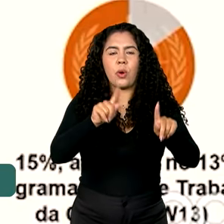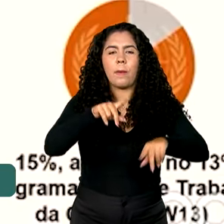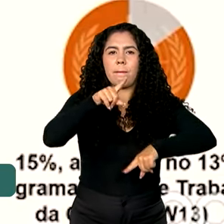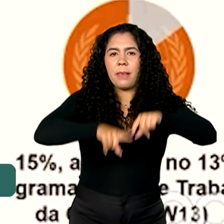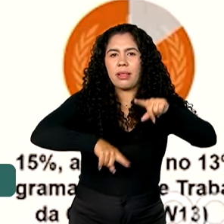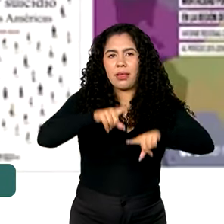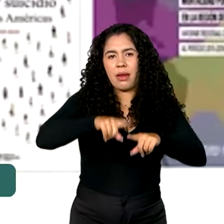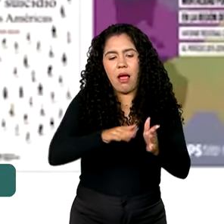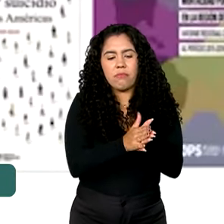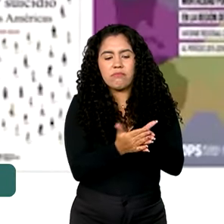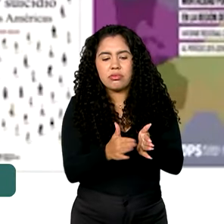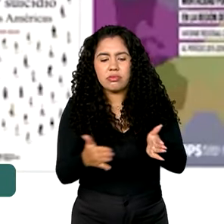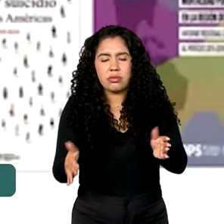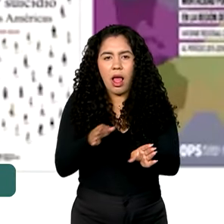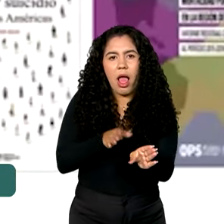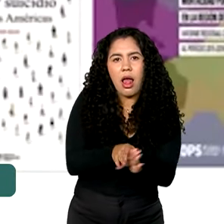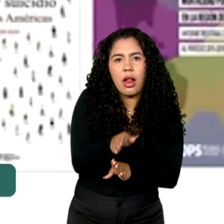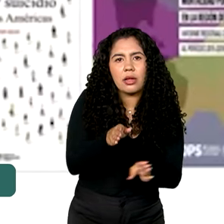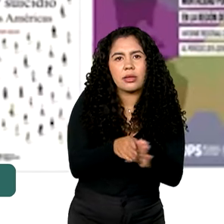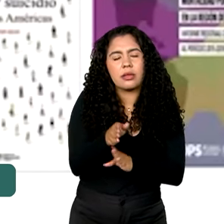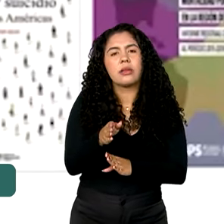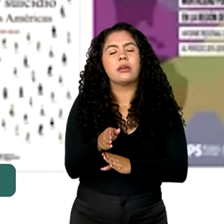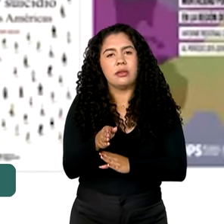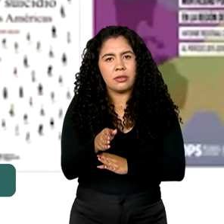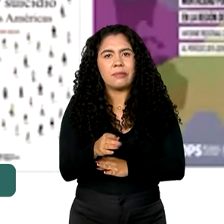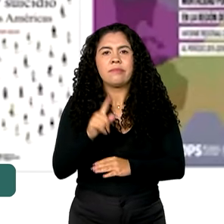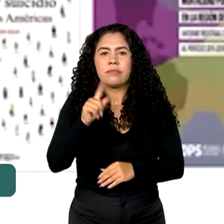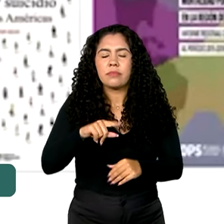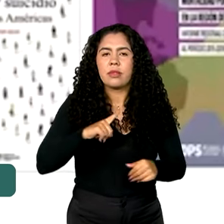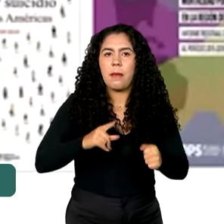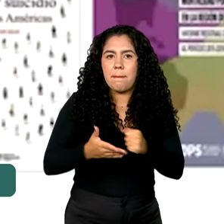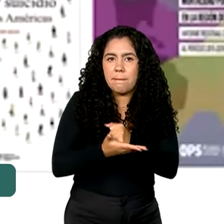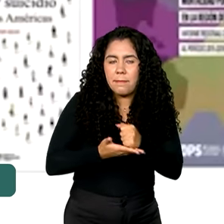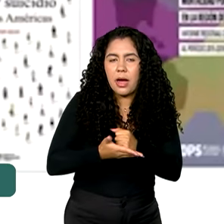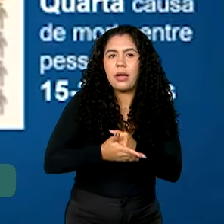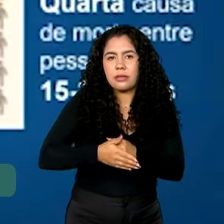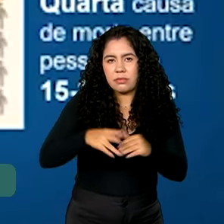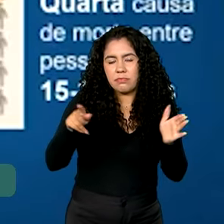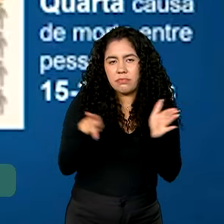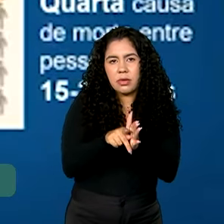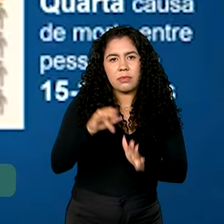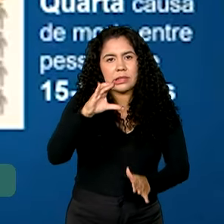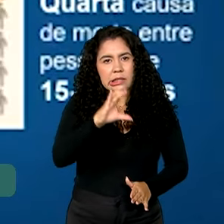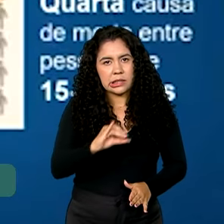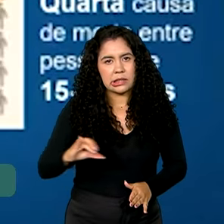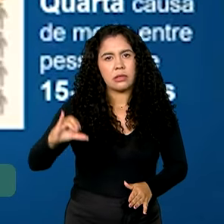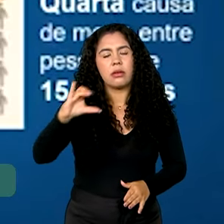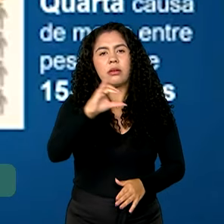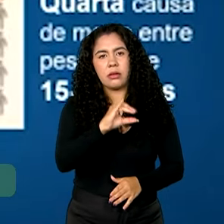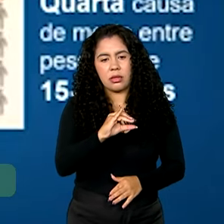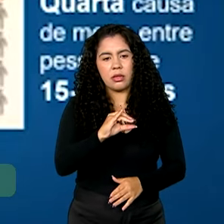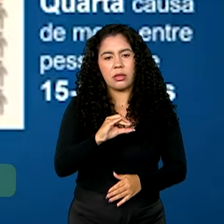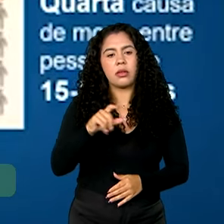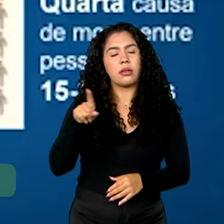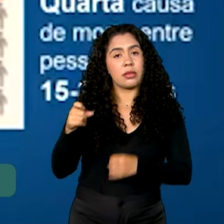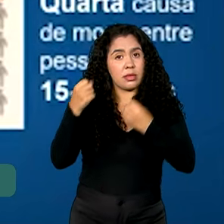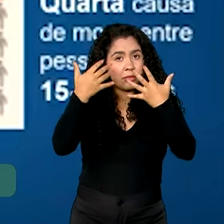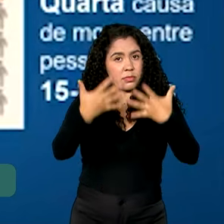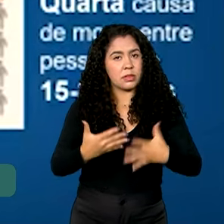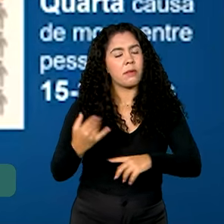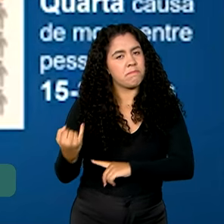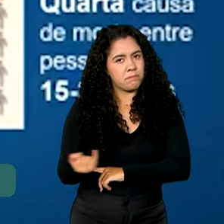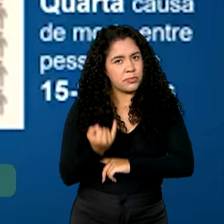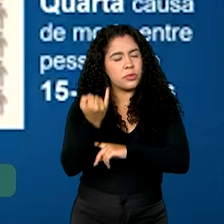dessa estratégia. São intervenções baseadas em evidências científicas que a OMS considera essenciais